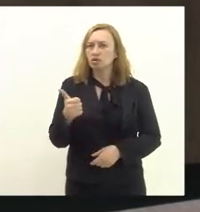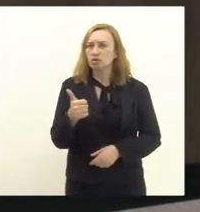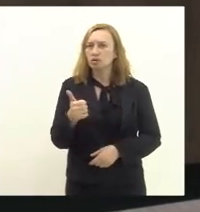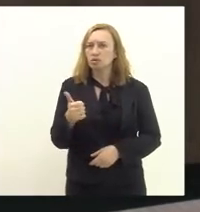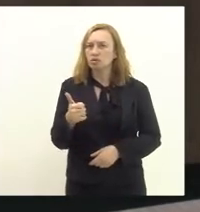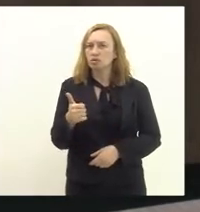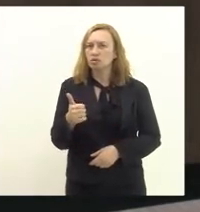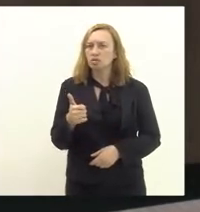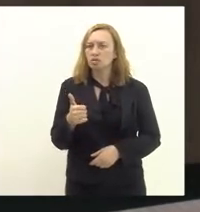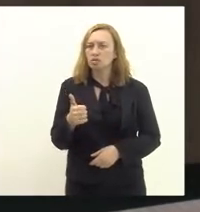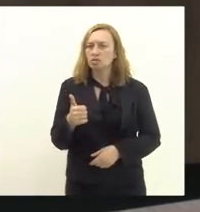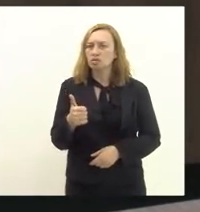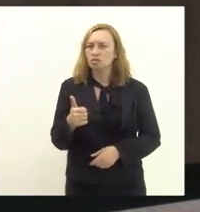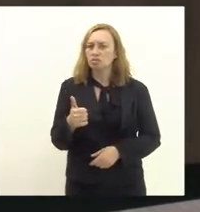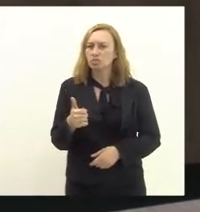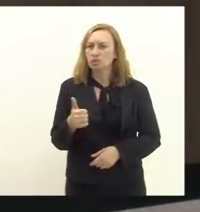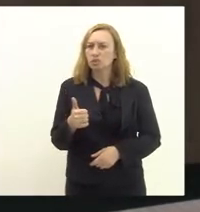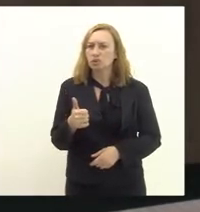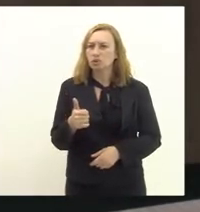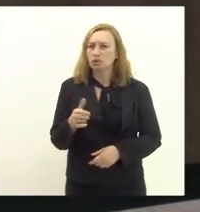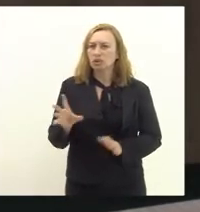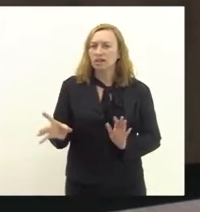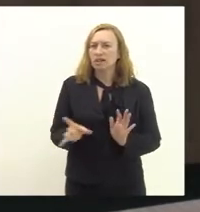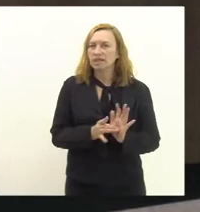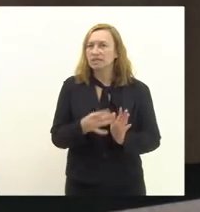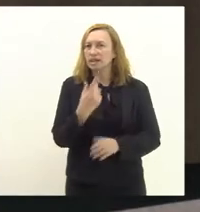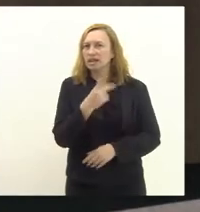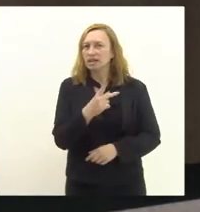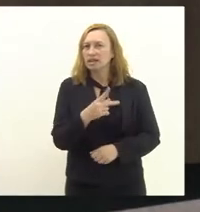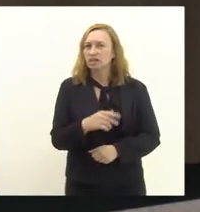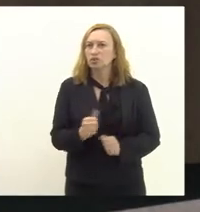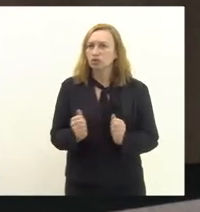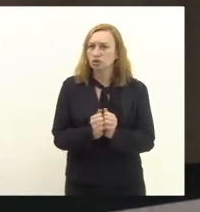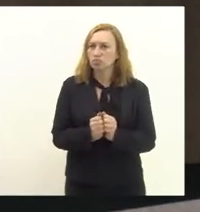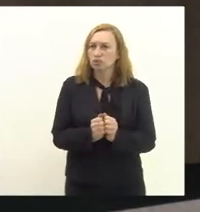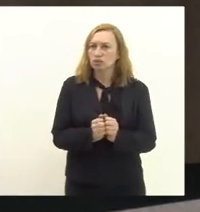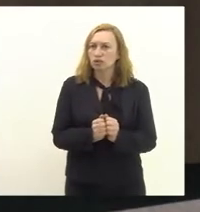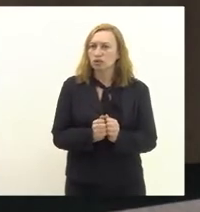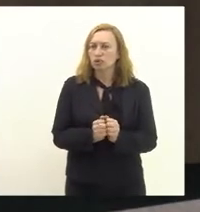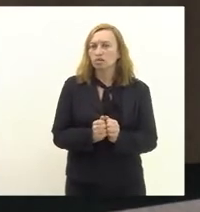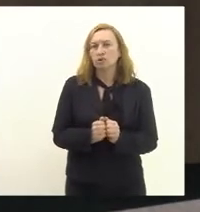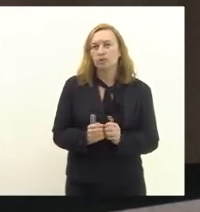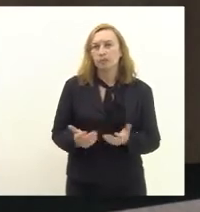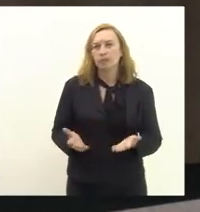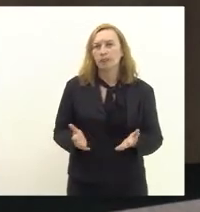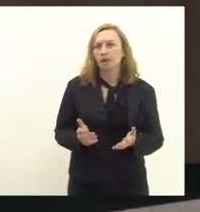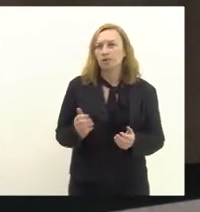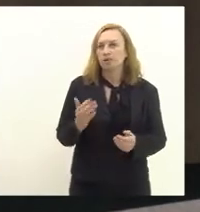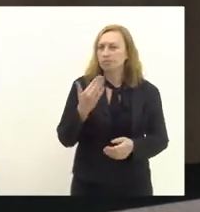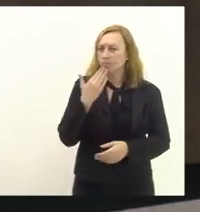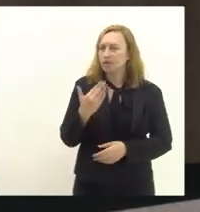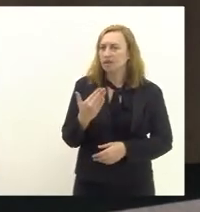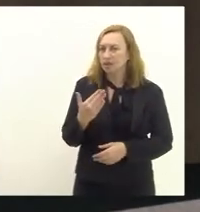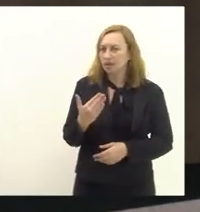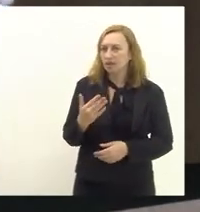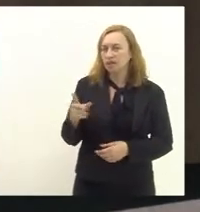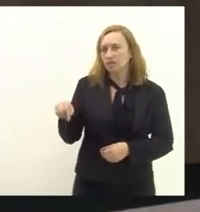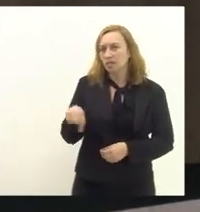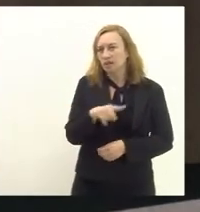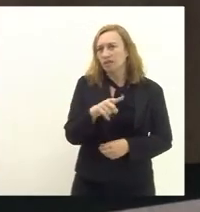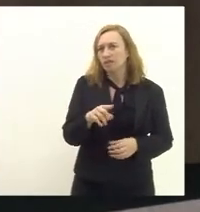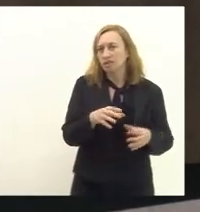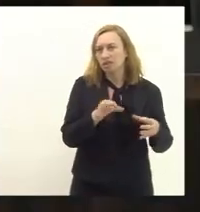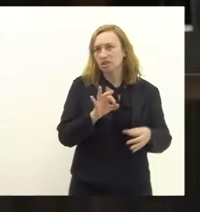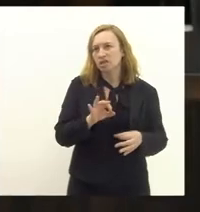tem que fazer uma para alterar. Não, anexar dele junto, para ser os dois. Pedir a remeter a CCJ para trabalharmos